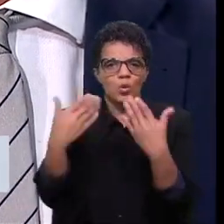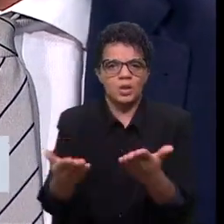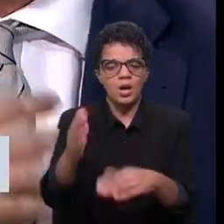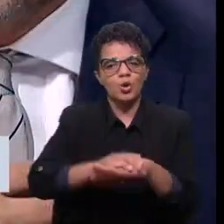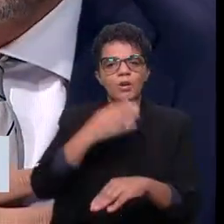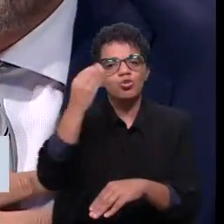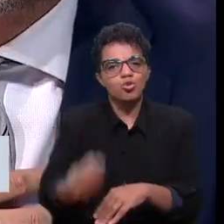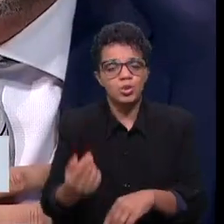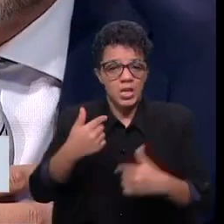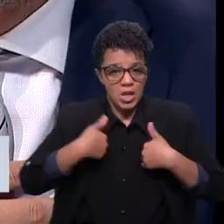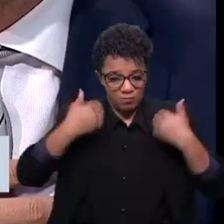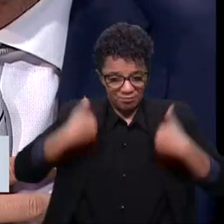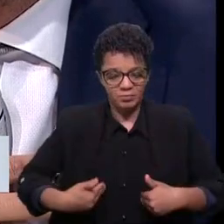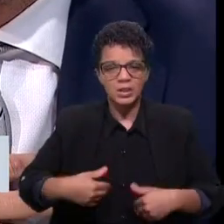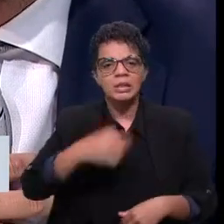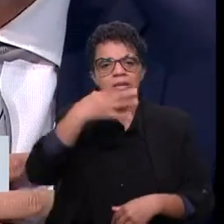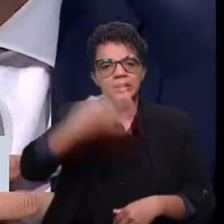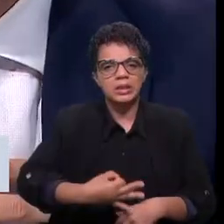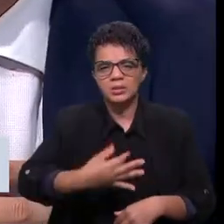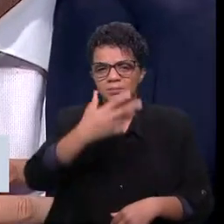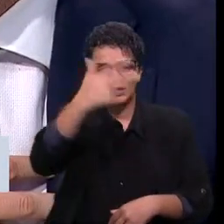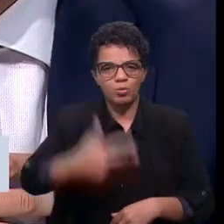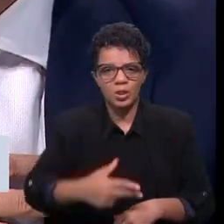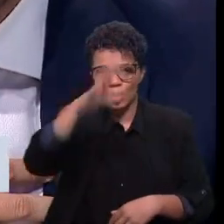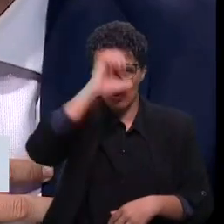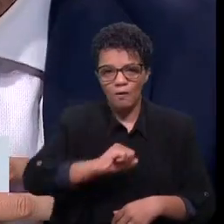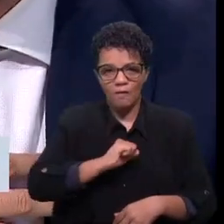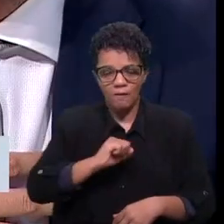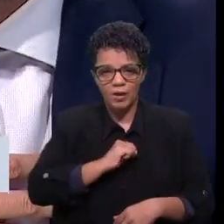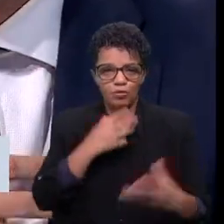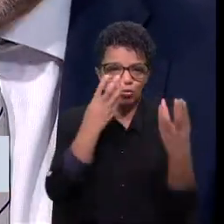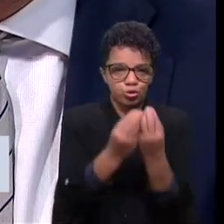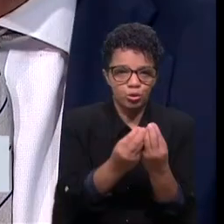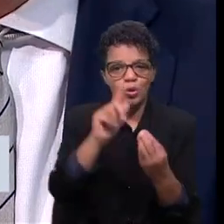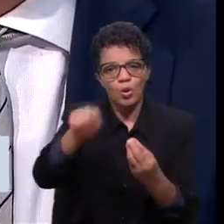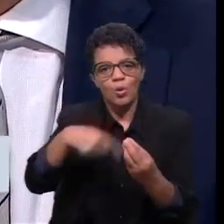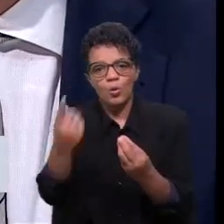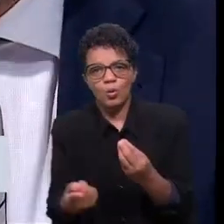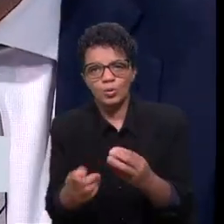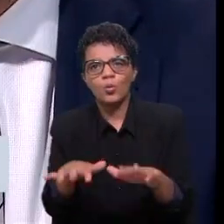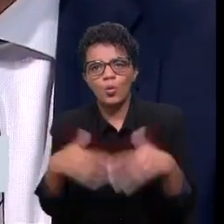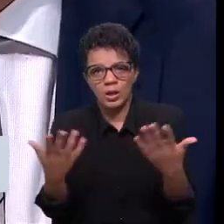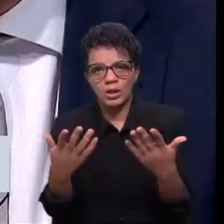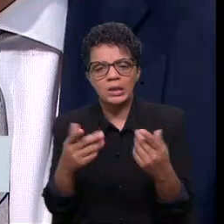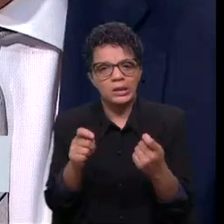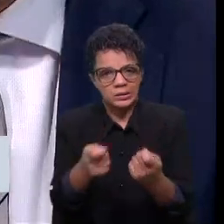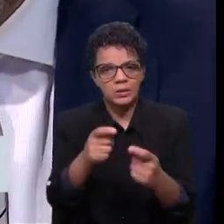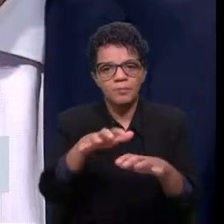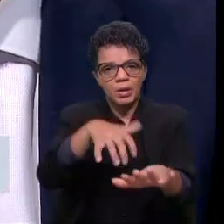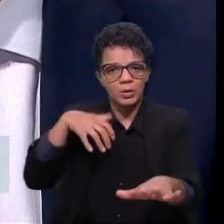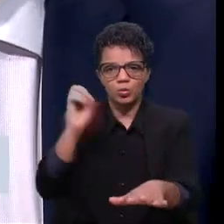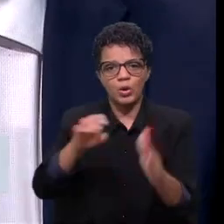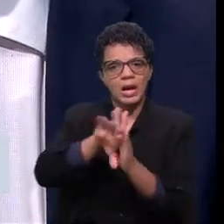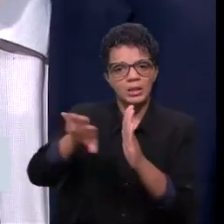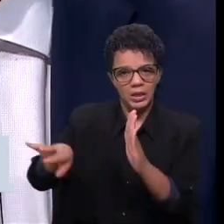mais do que justo eu da minha parte Luis pode ter a certeza de uma coisa nenhum governo consigo com outro qualquer persistirá no Parlamento à